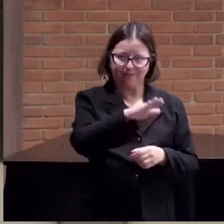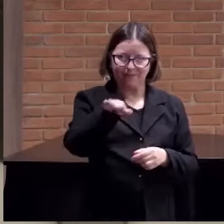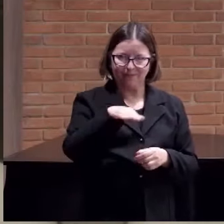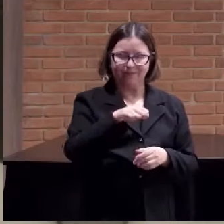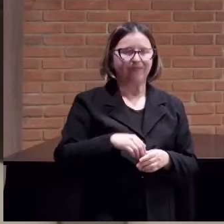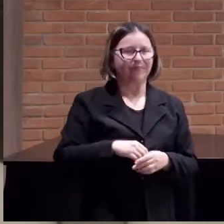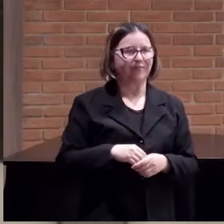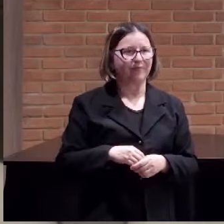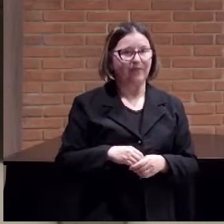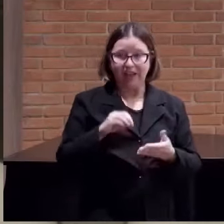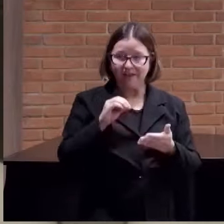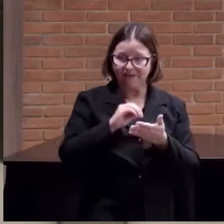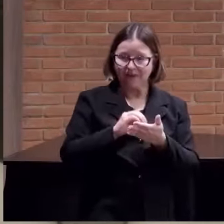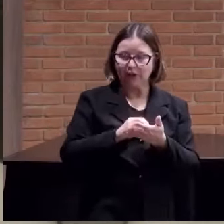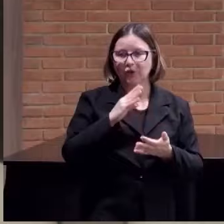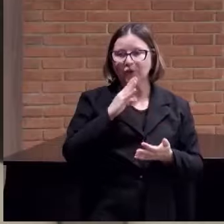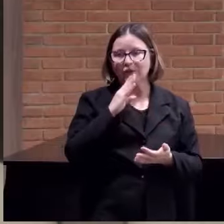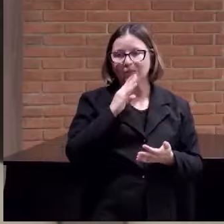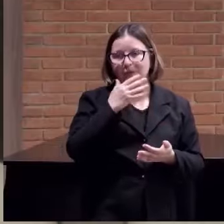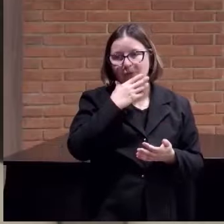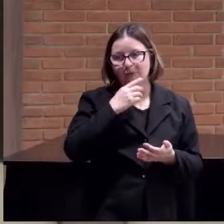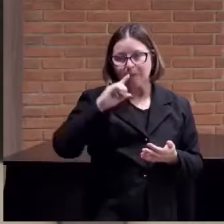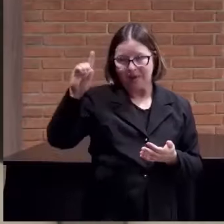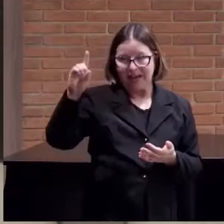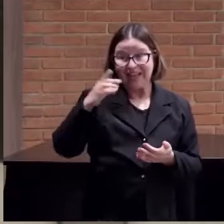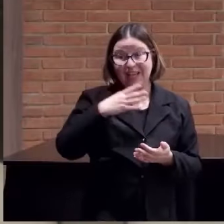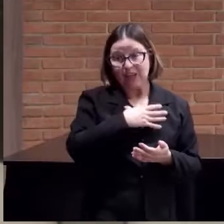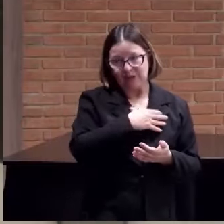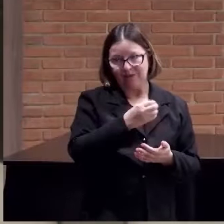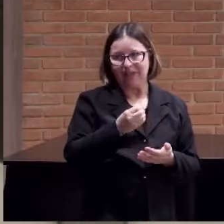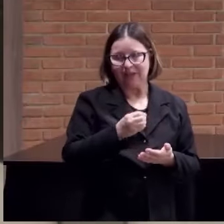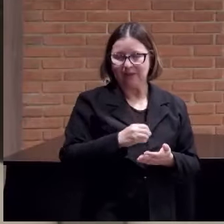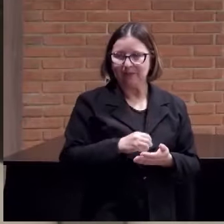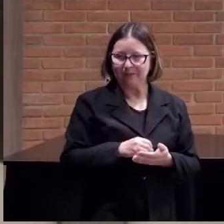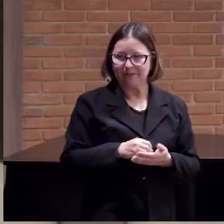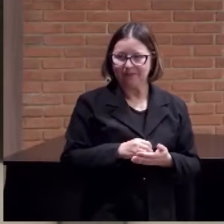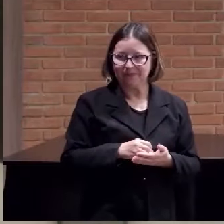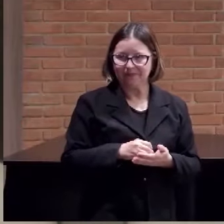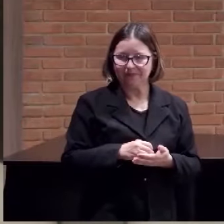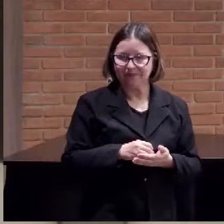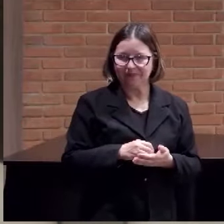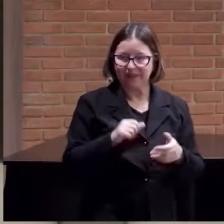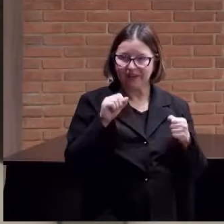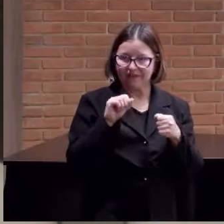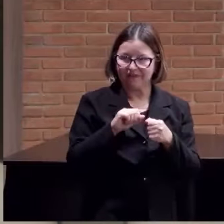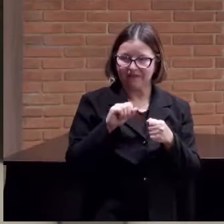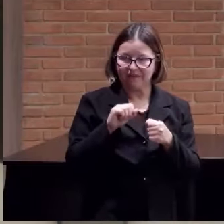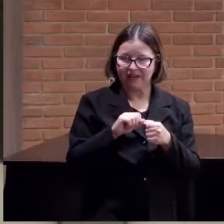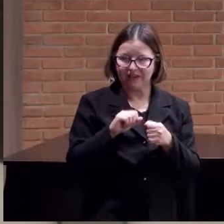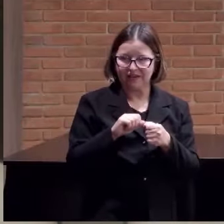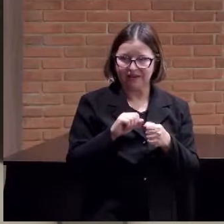A falta de conhecimento do pai e do filho geram